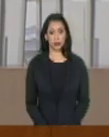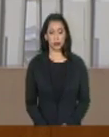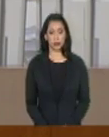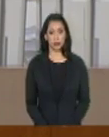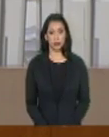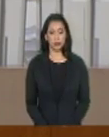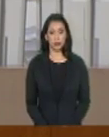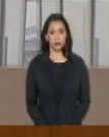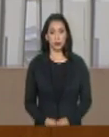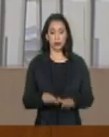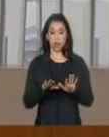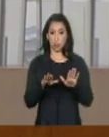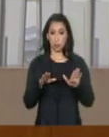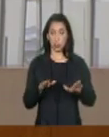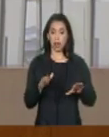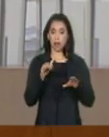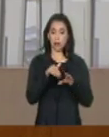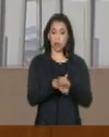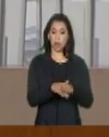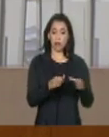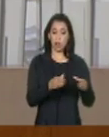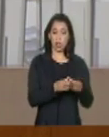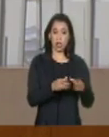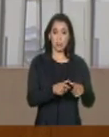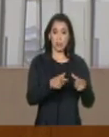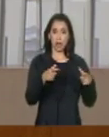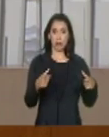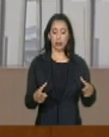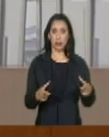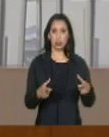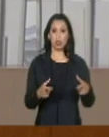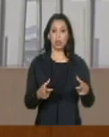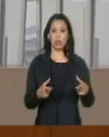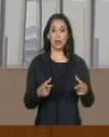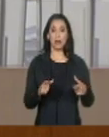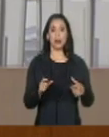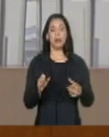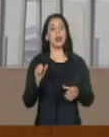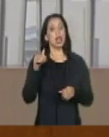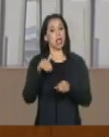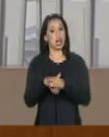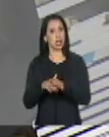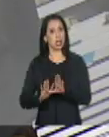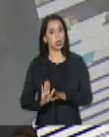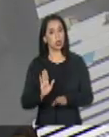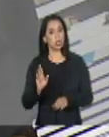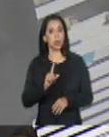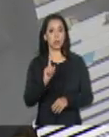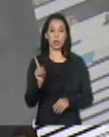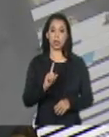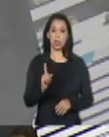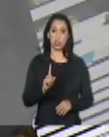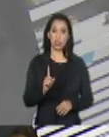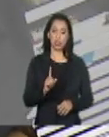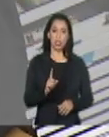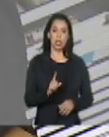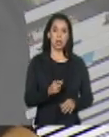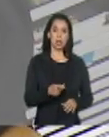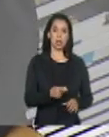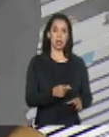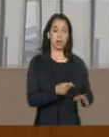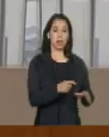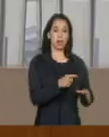O plenário deliberou isso, vontade do... Mas para efeito eleitoral. Para efeito eleitoral. Não para execução. Ministro Marco Aurélio. Da